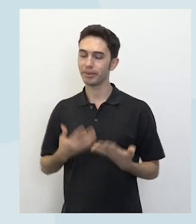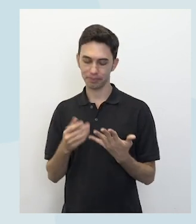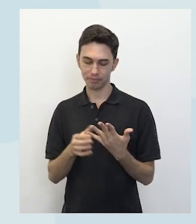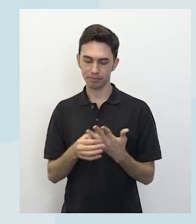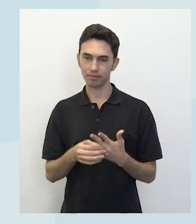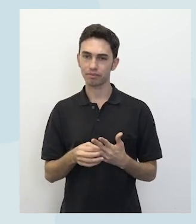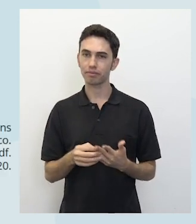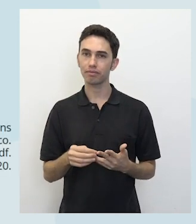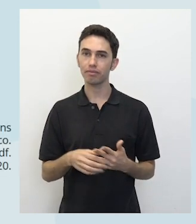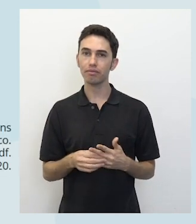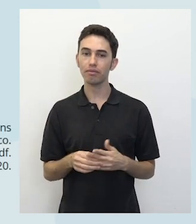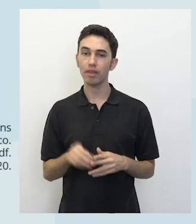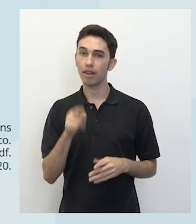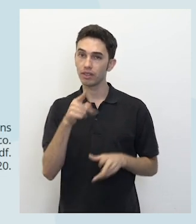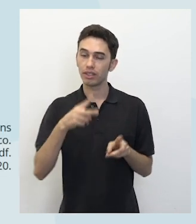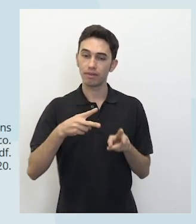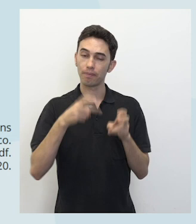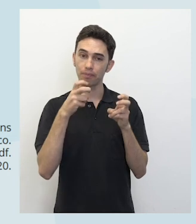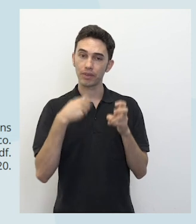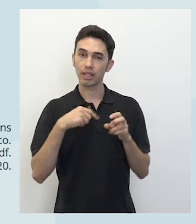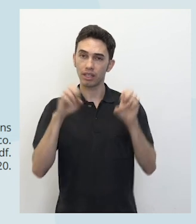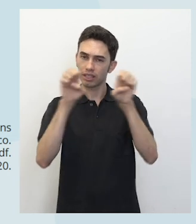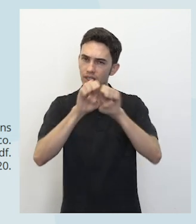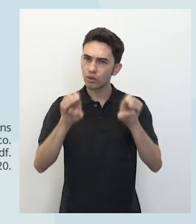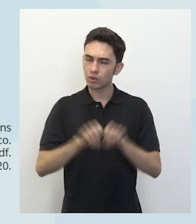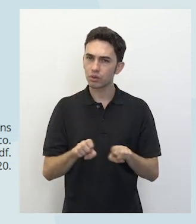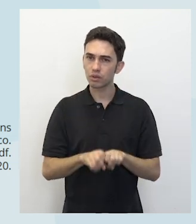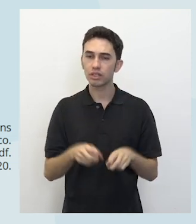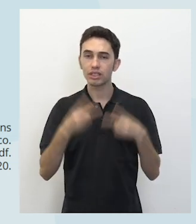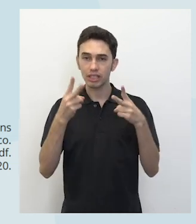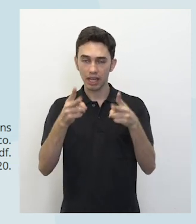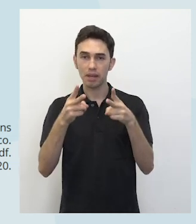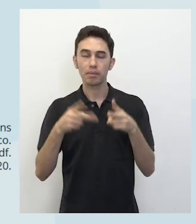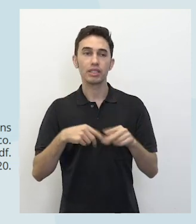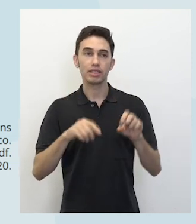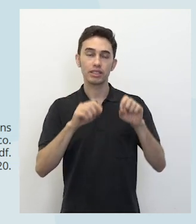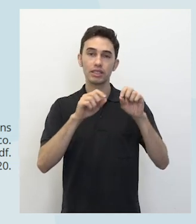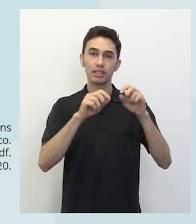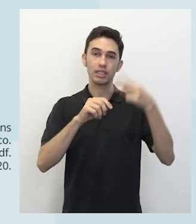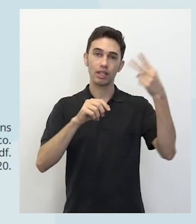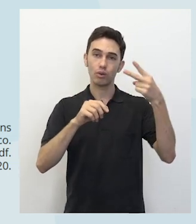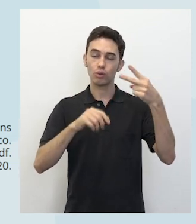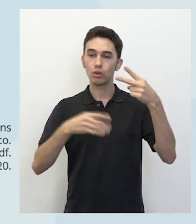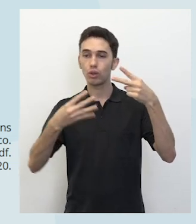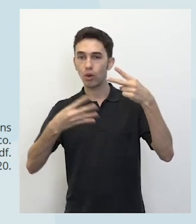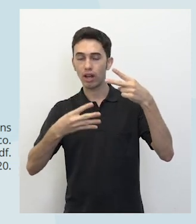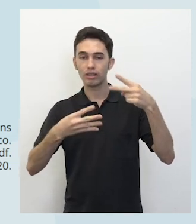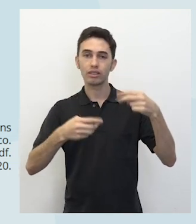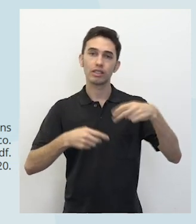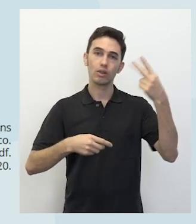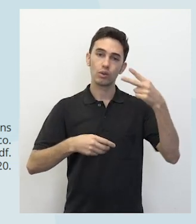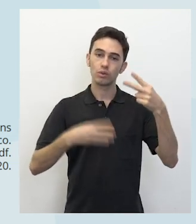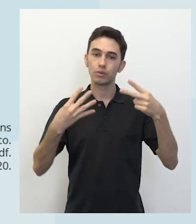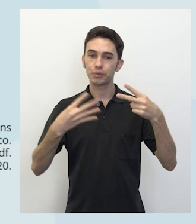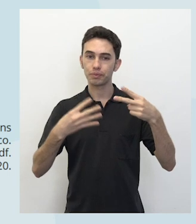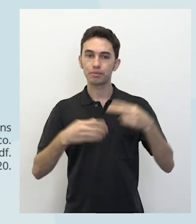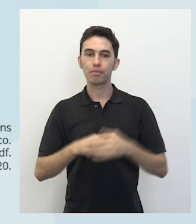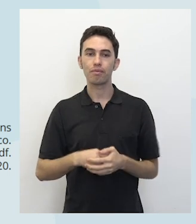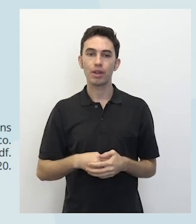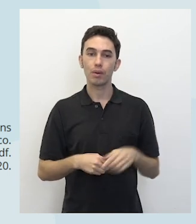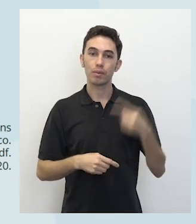Então, você vai perceber que essa estrutura sempre, segundo e quarto, que eu tenho primeiro,